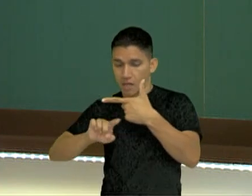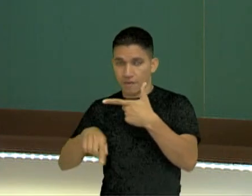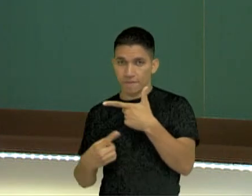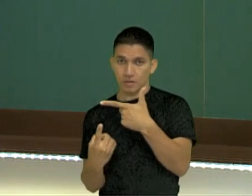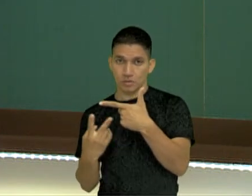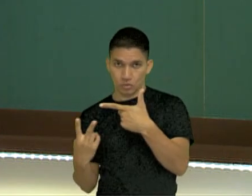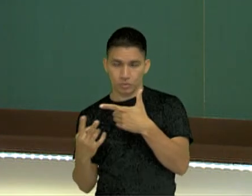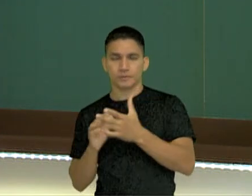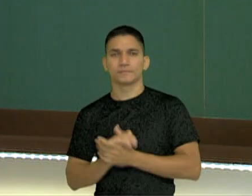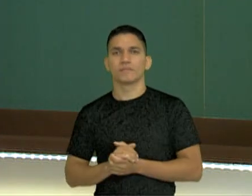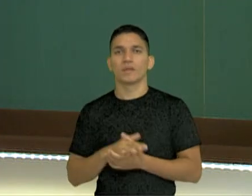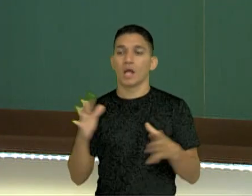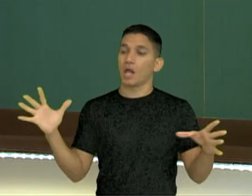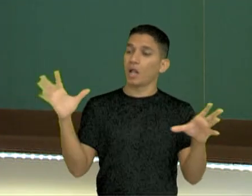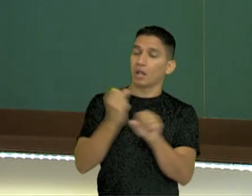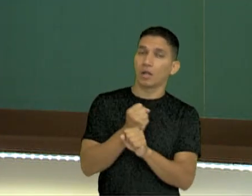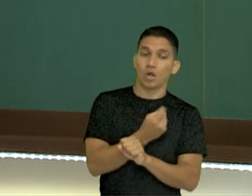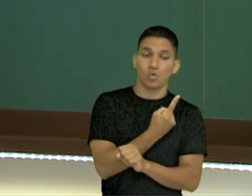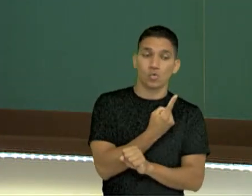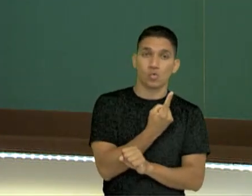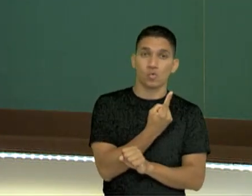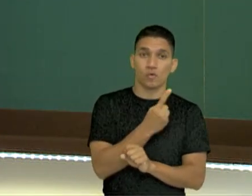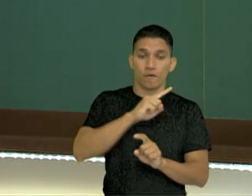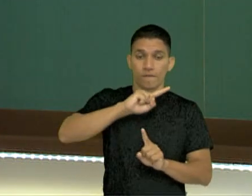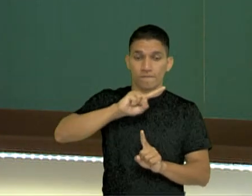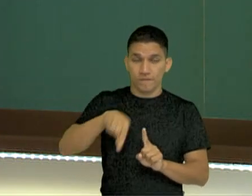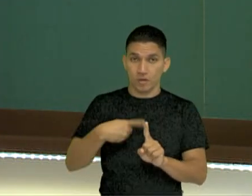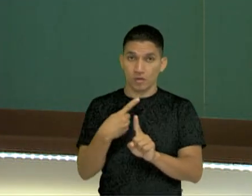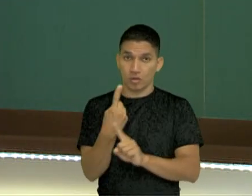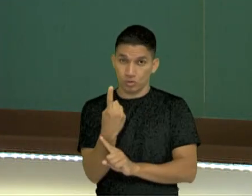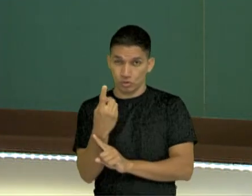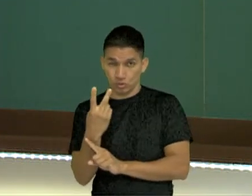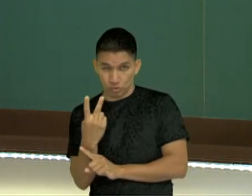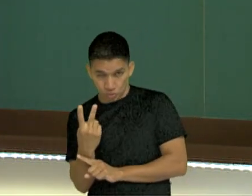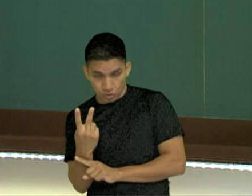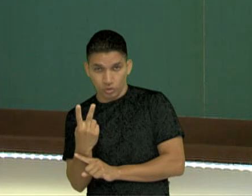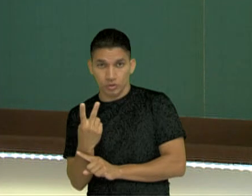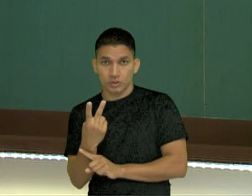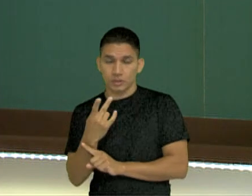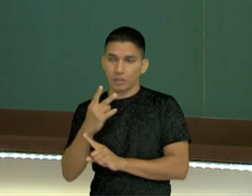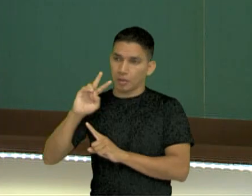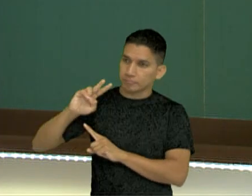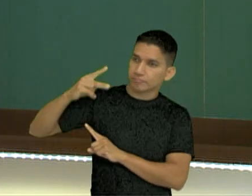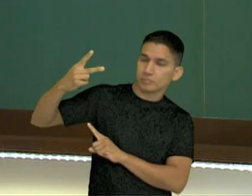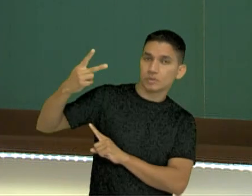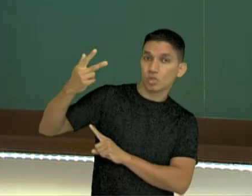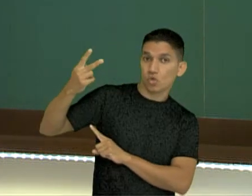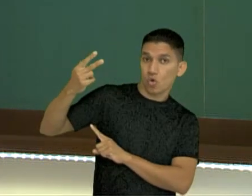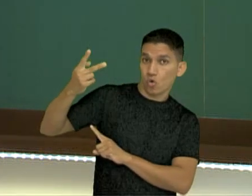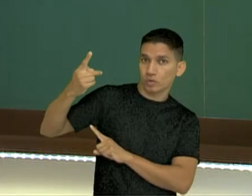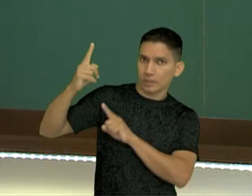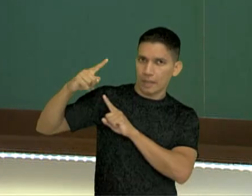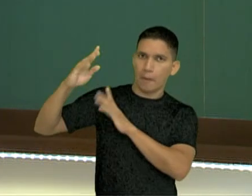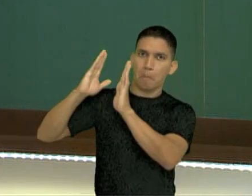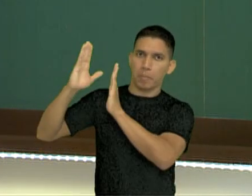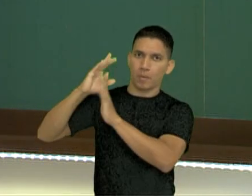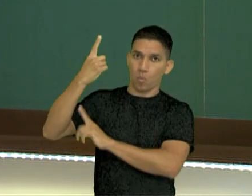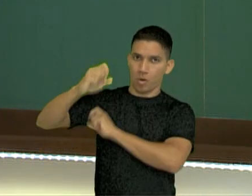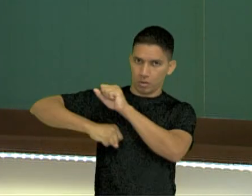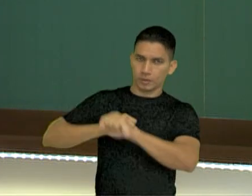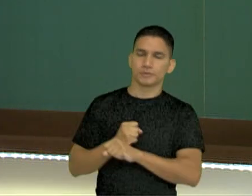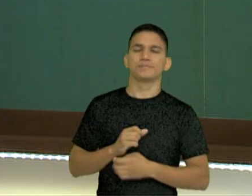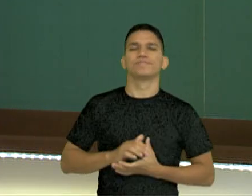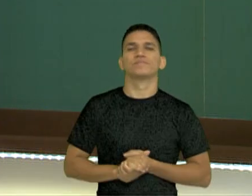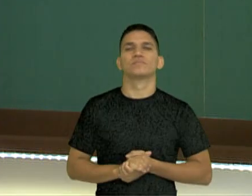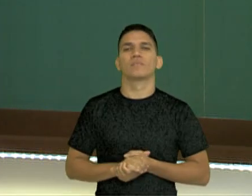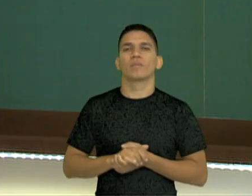0,12. Somando aqui 1,12 elevado a um período de um ano, que é 12 meses, fazendo esta